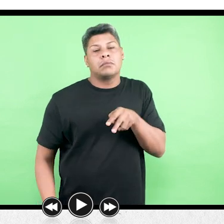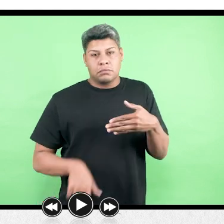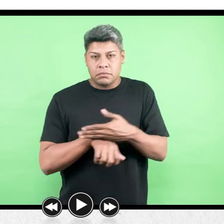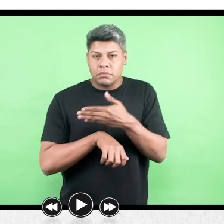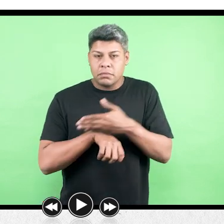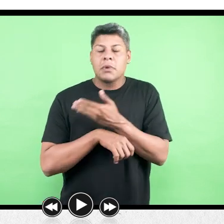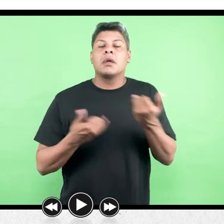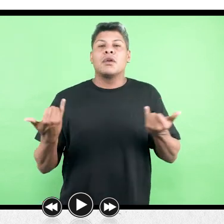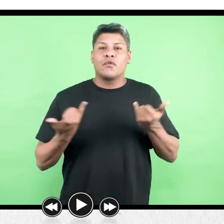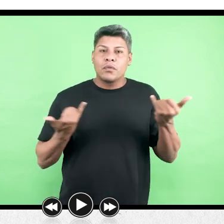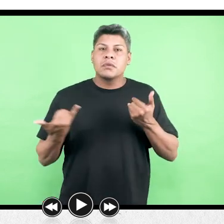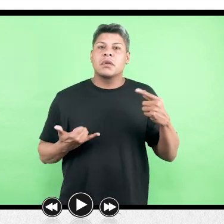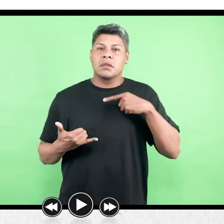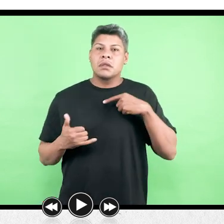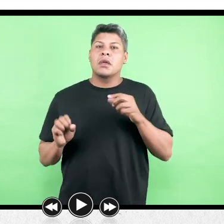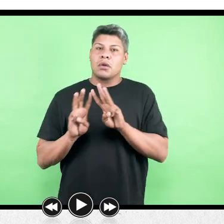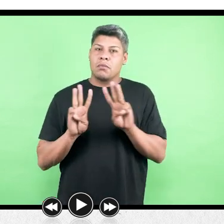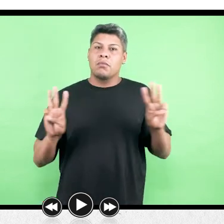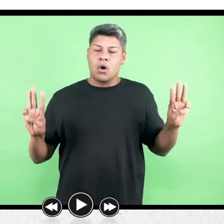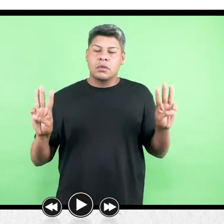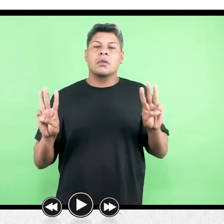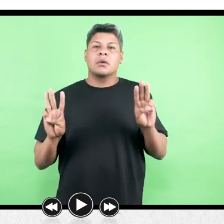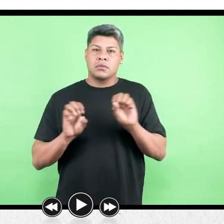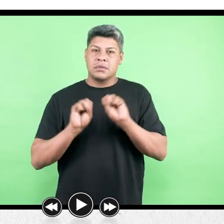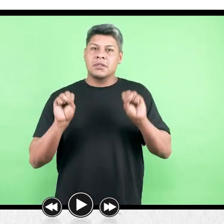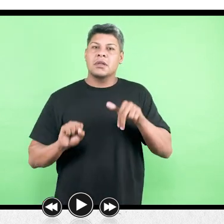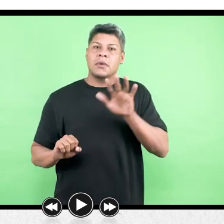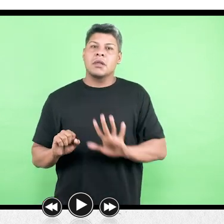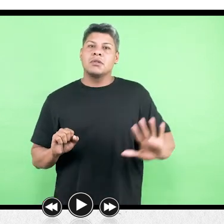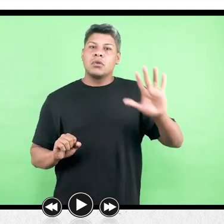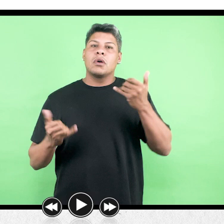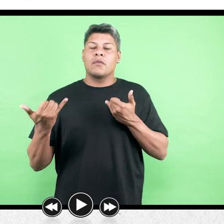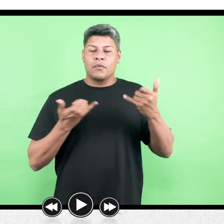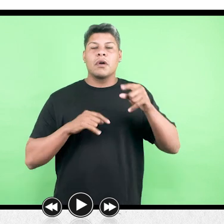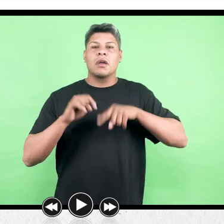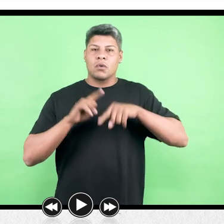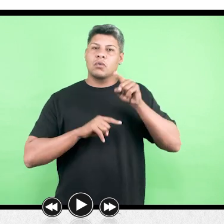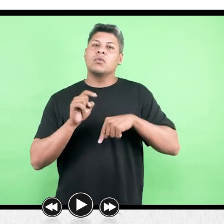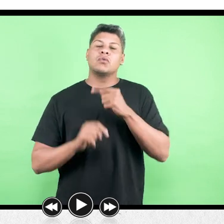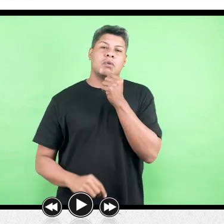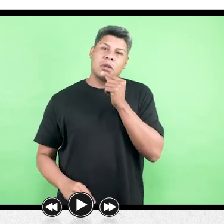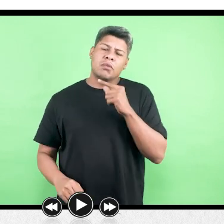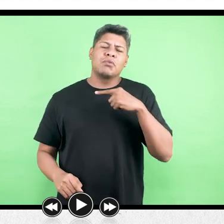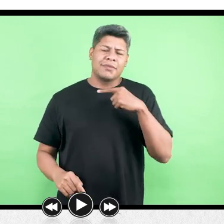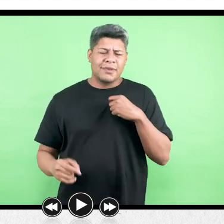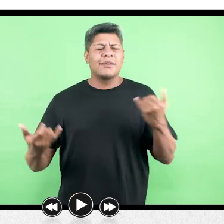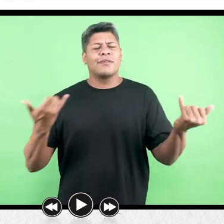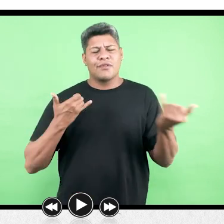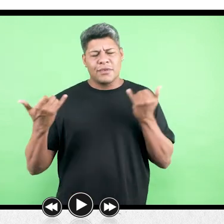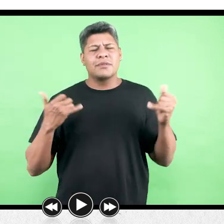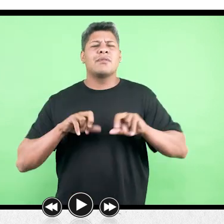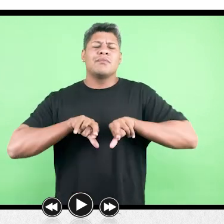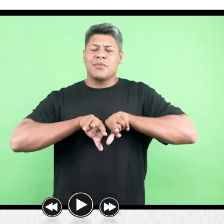acessando as informações que tem no portal do Sistema Nacional de Informações de Recursos Hídricos, né, e tem muitas